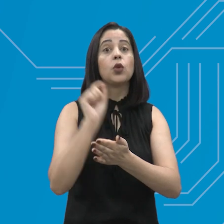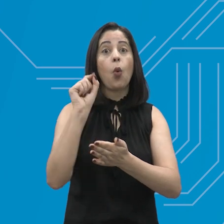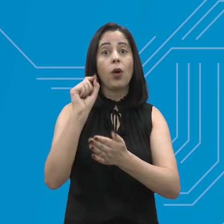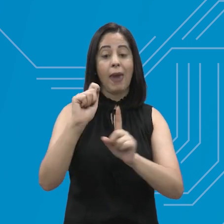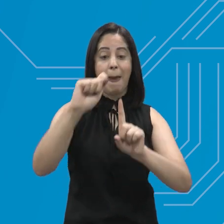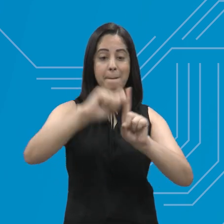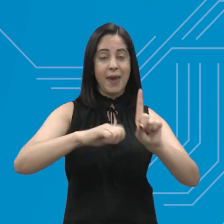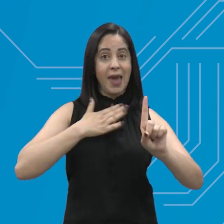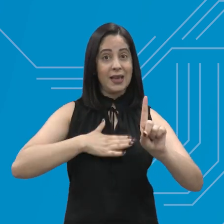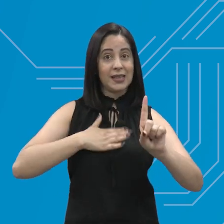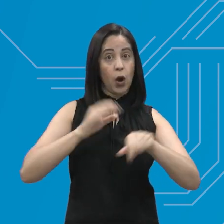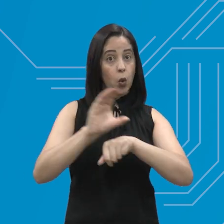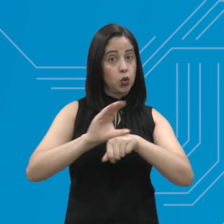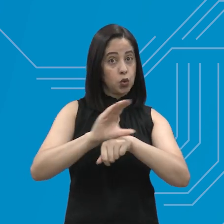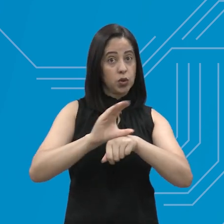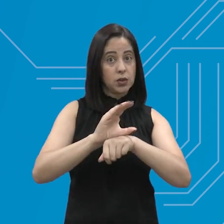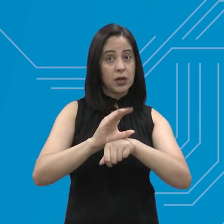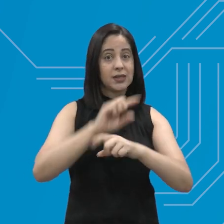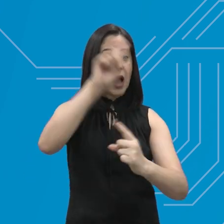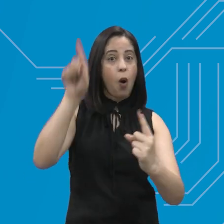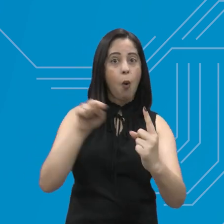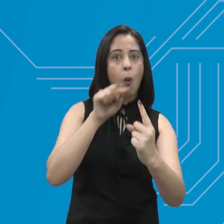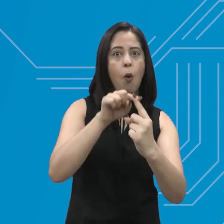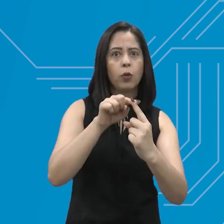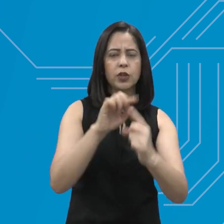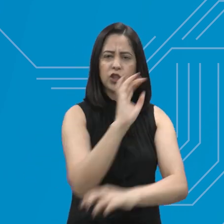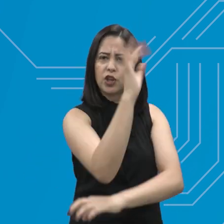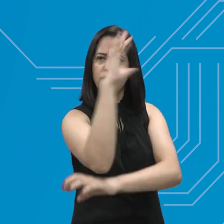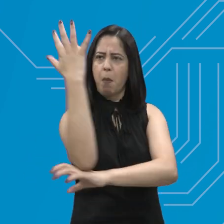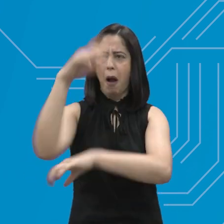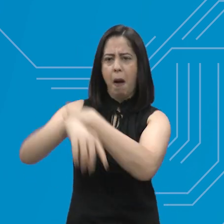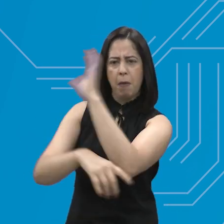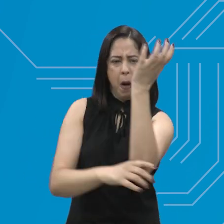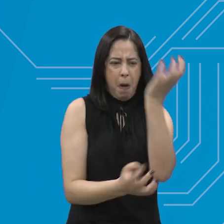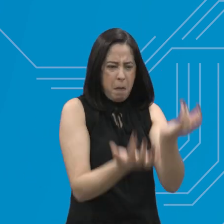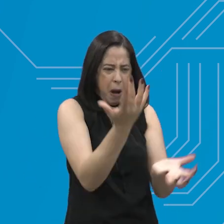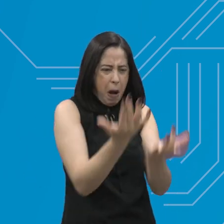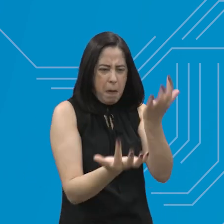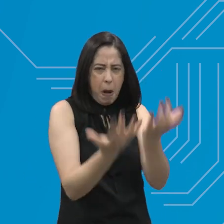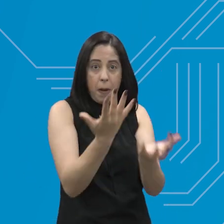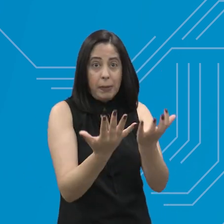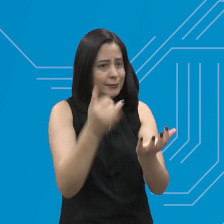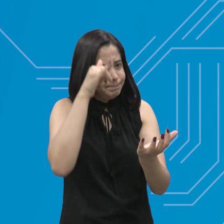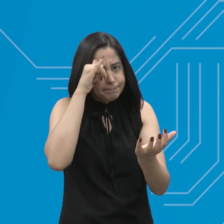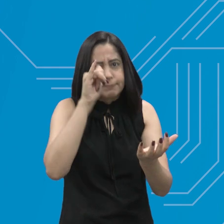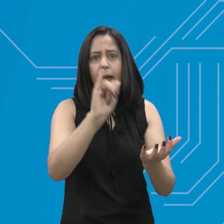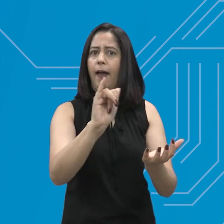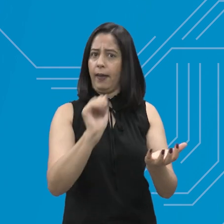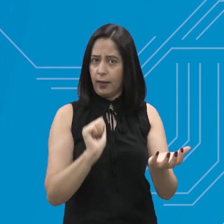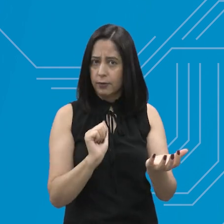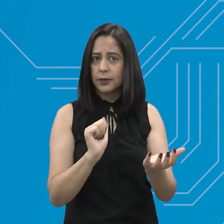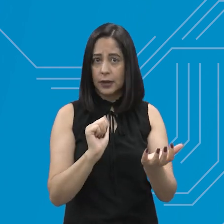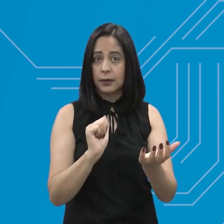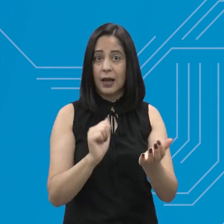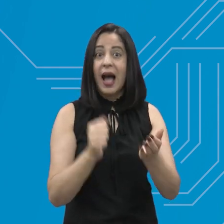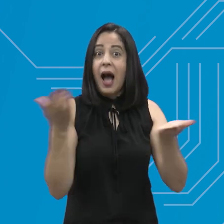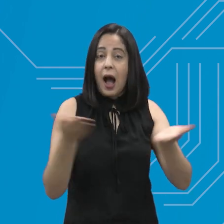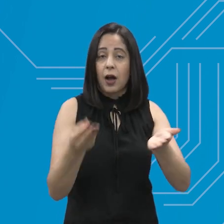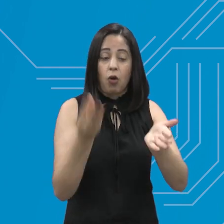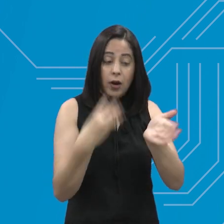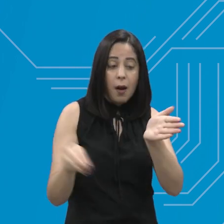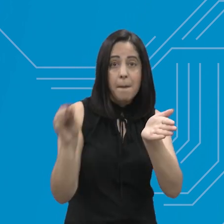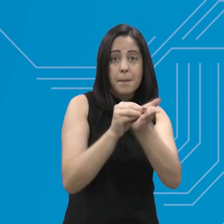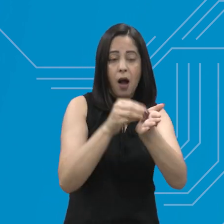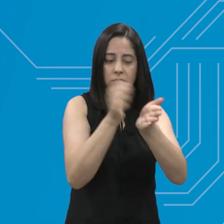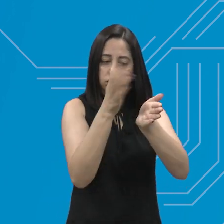Agosto Cinza como mês de combate e conscientização contra queimadas. A data entra no calendário